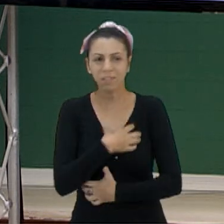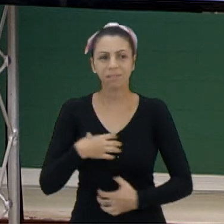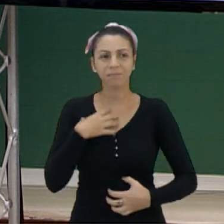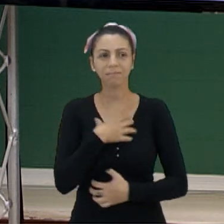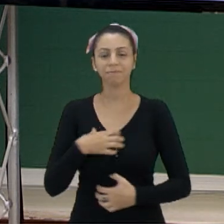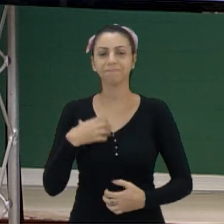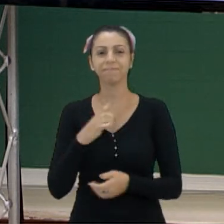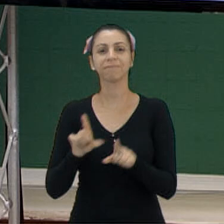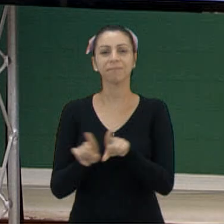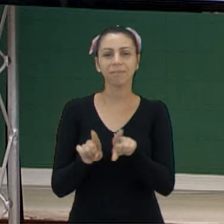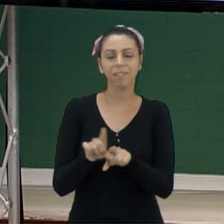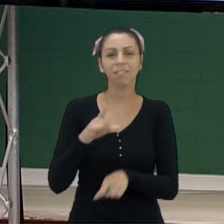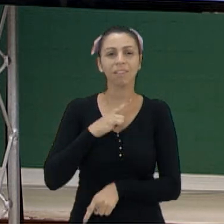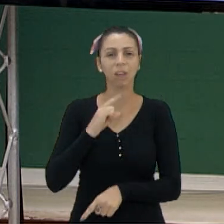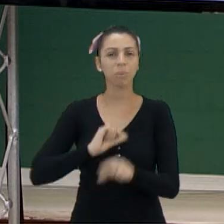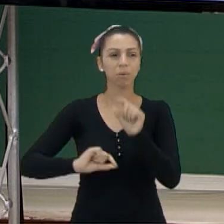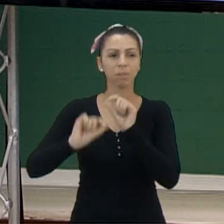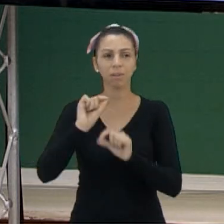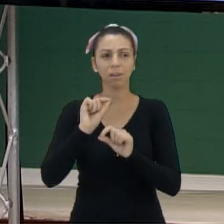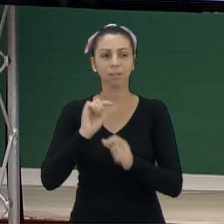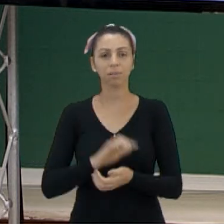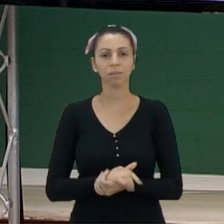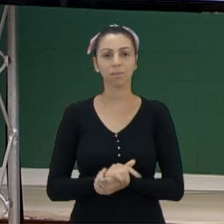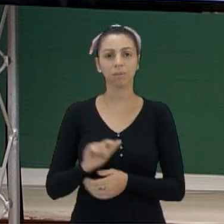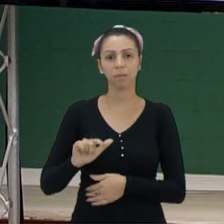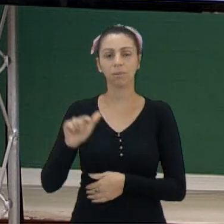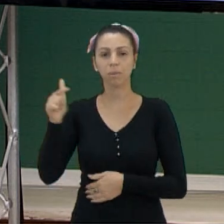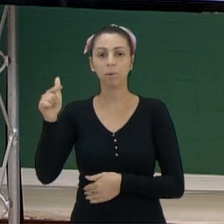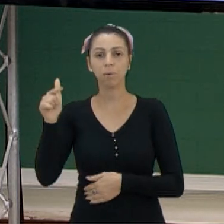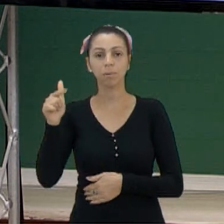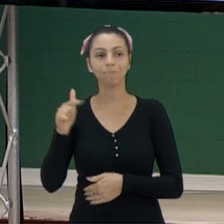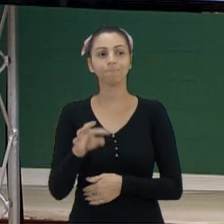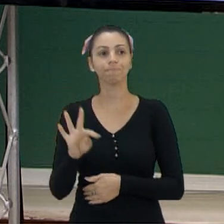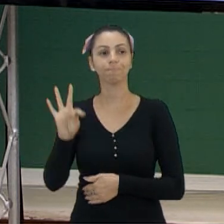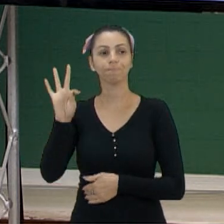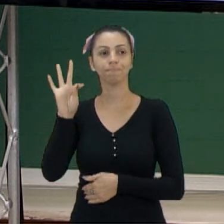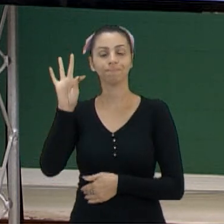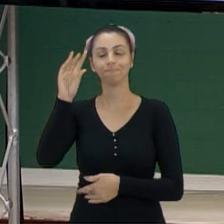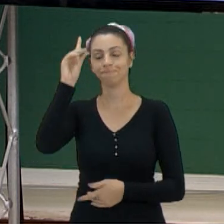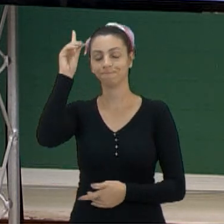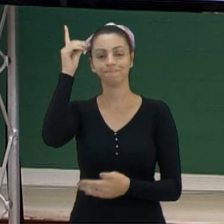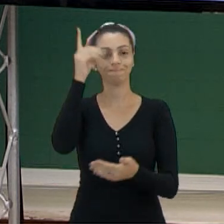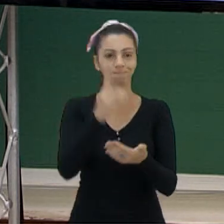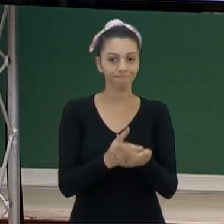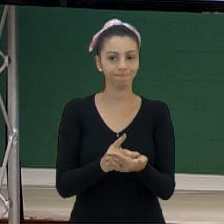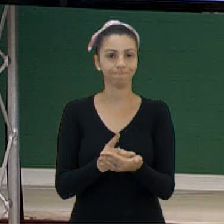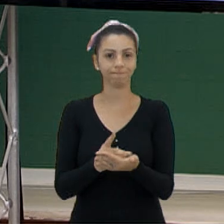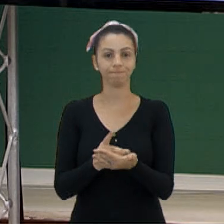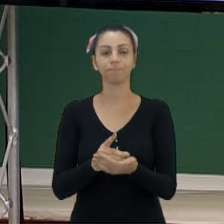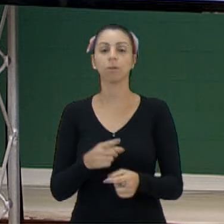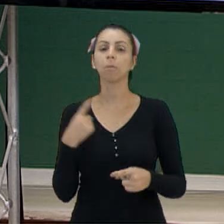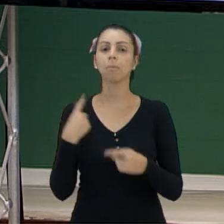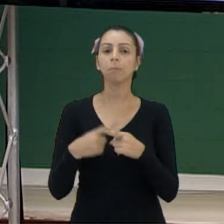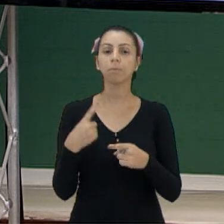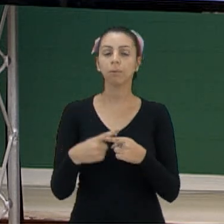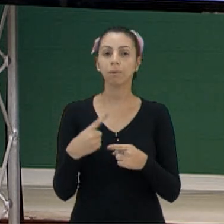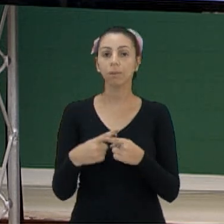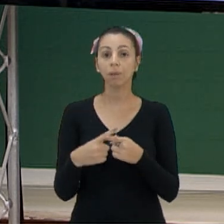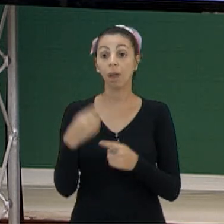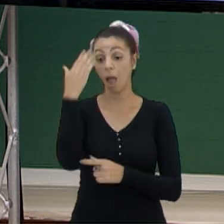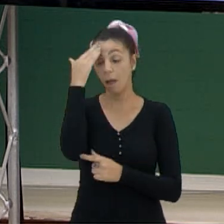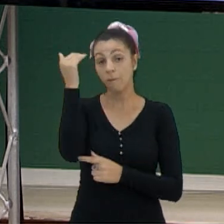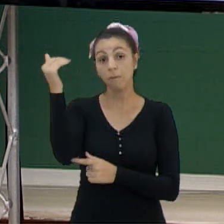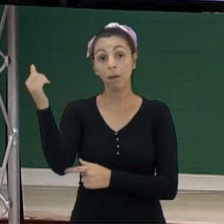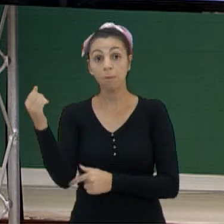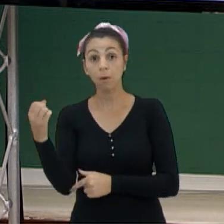aí. E a gente vai ter, de novo, o teocentrismo. Por quê? Porque a famosa